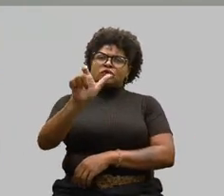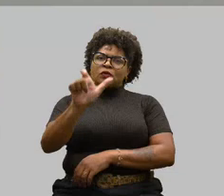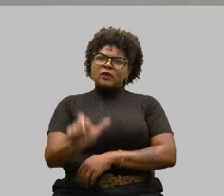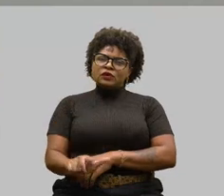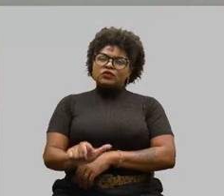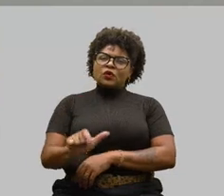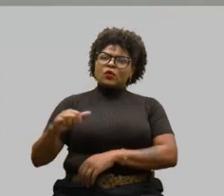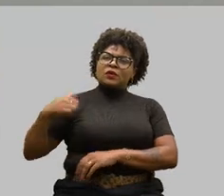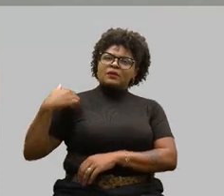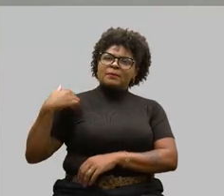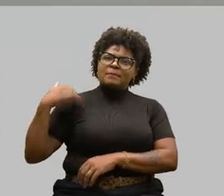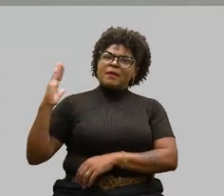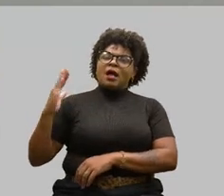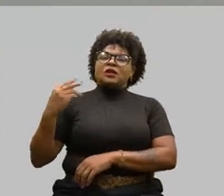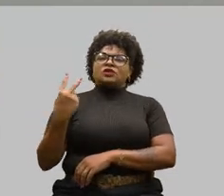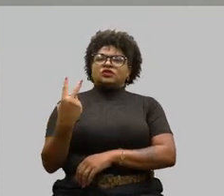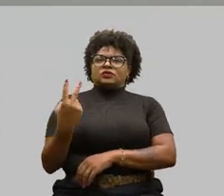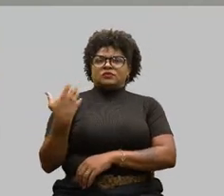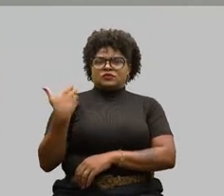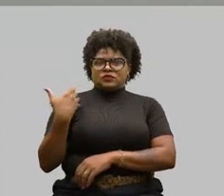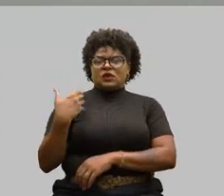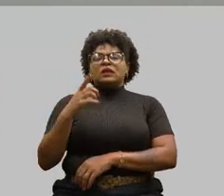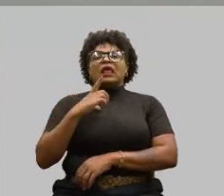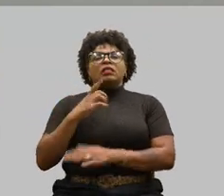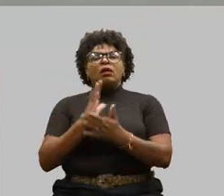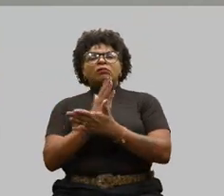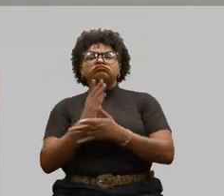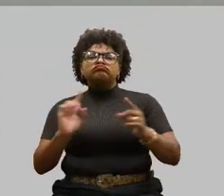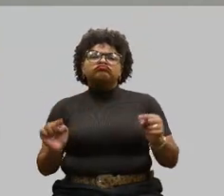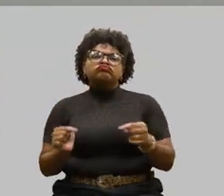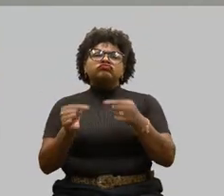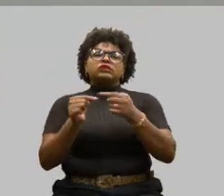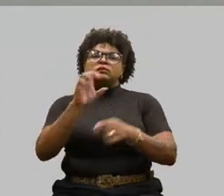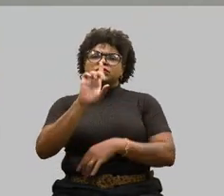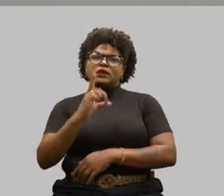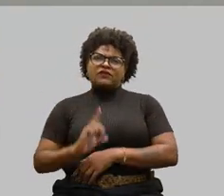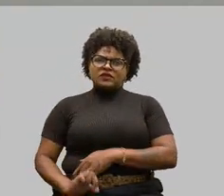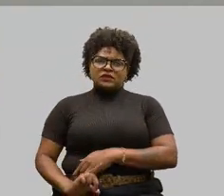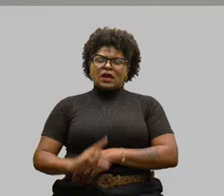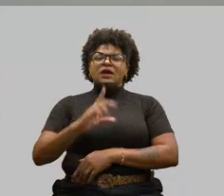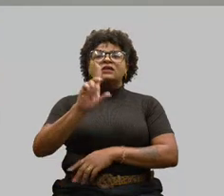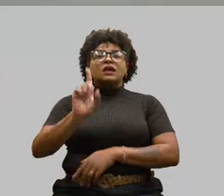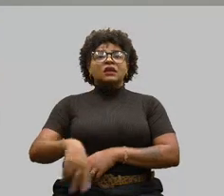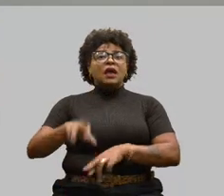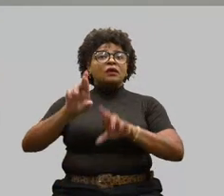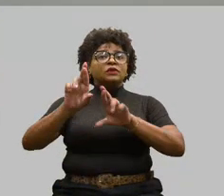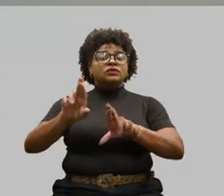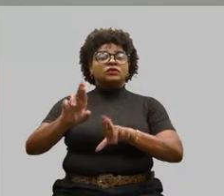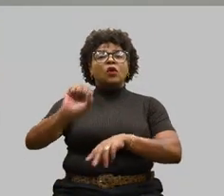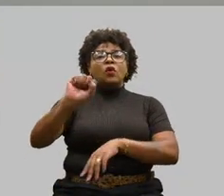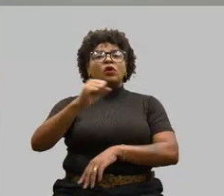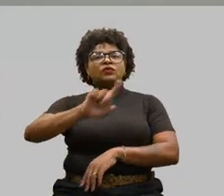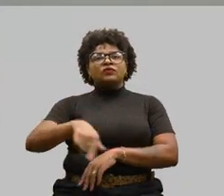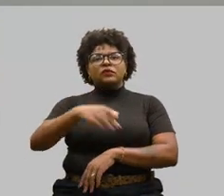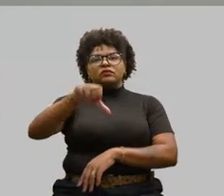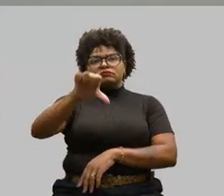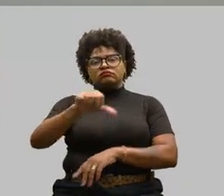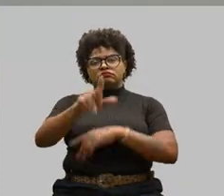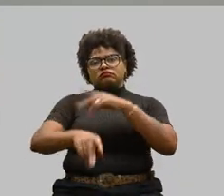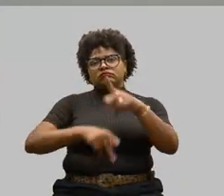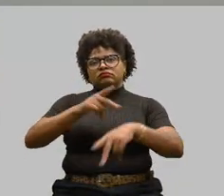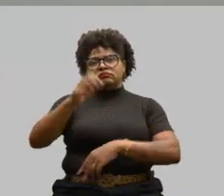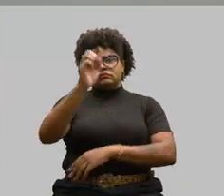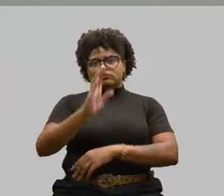ou mais com algum tipo de deficiência representa 8,9% da brasileira neste grupo